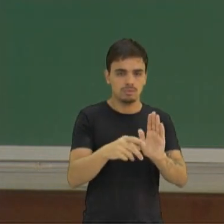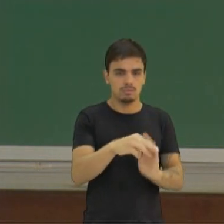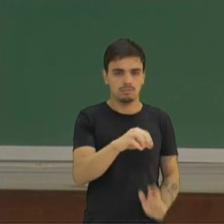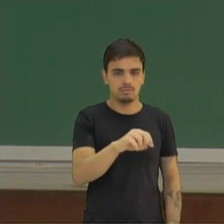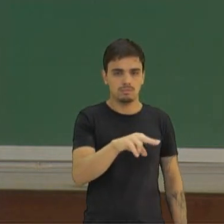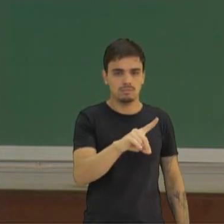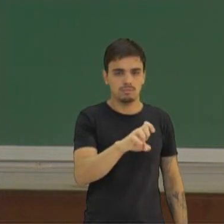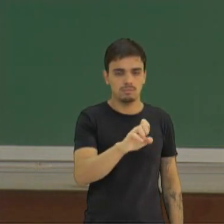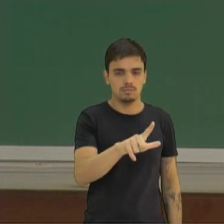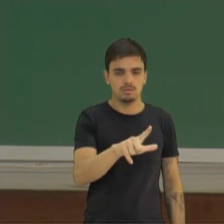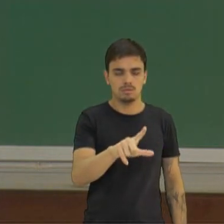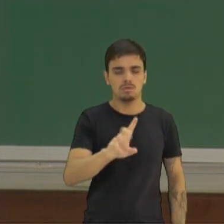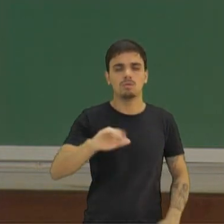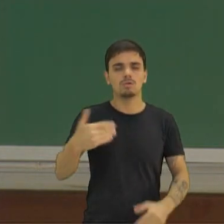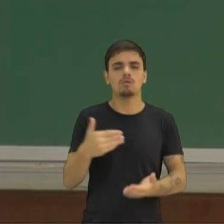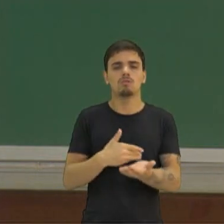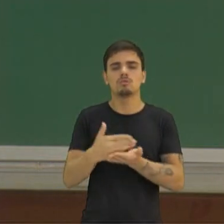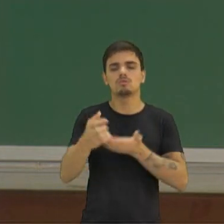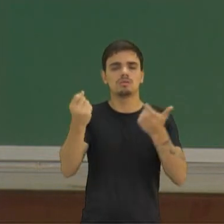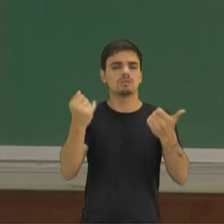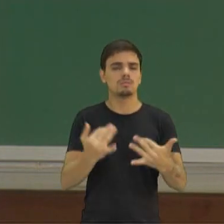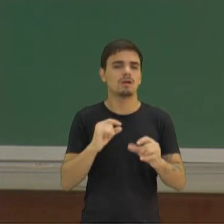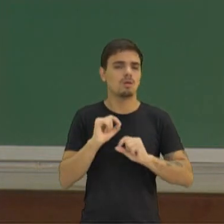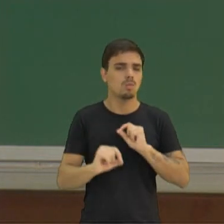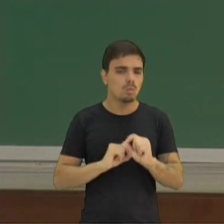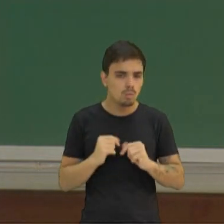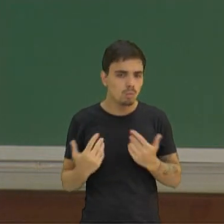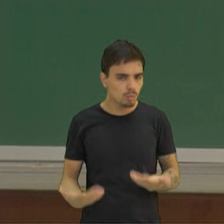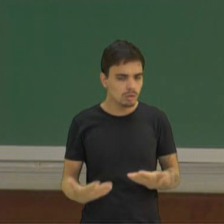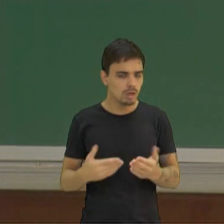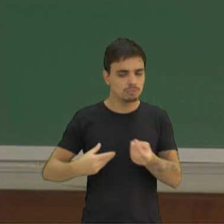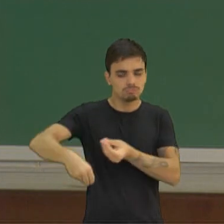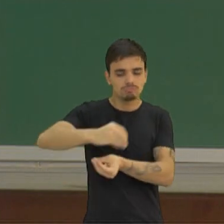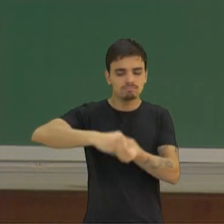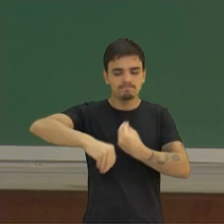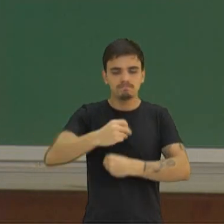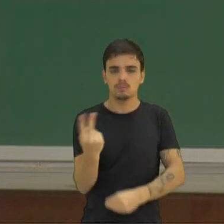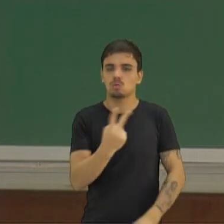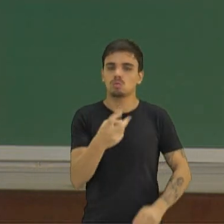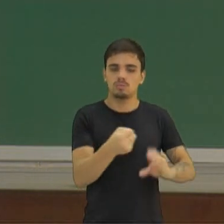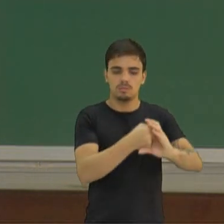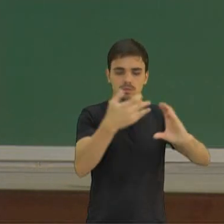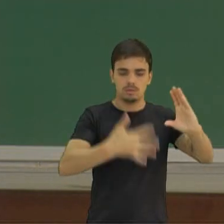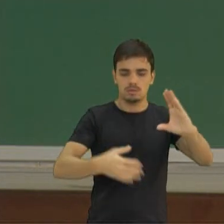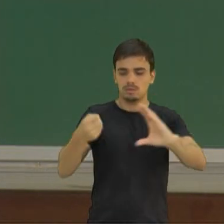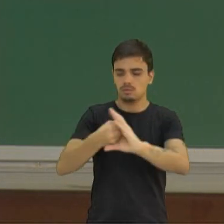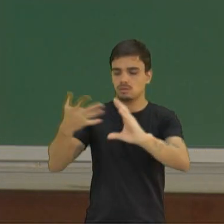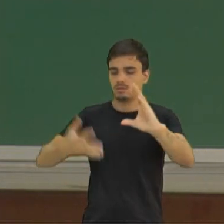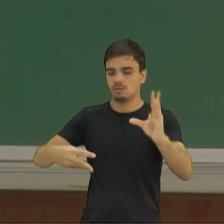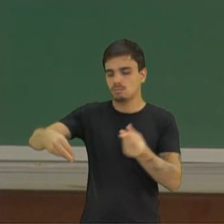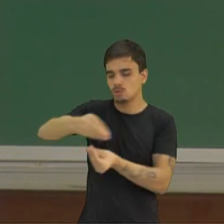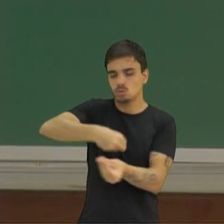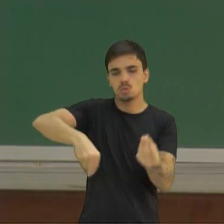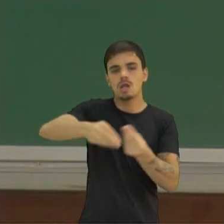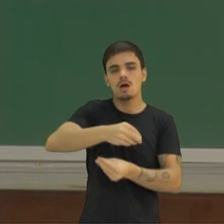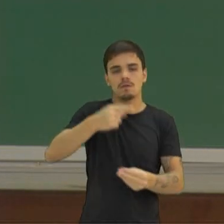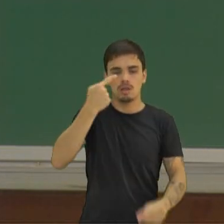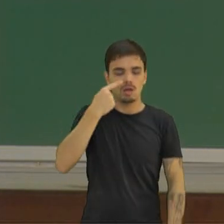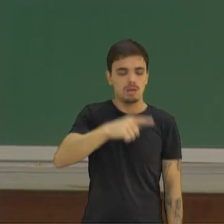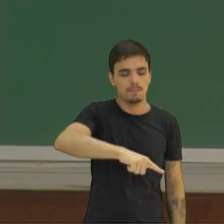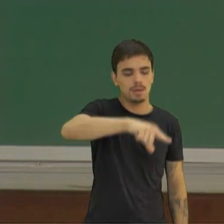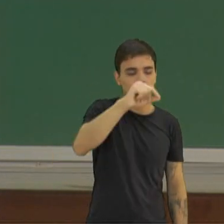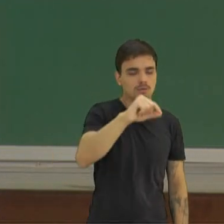o que que o medo começou a fazer a partir de então ele começou a misturar duas características de cada vez Então ele pegava lá